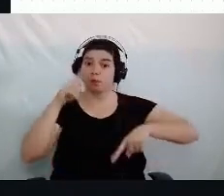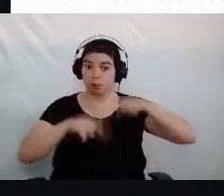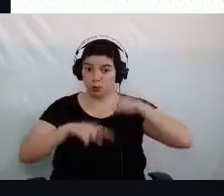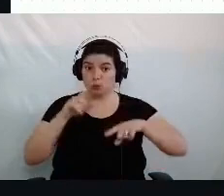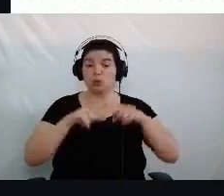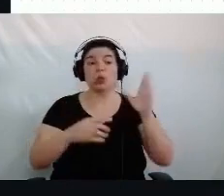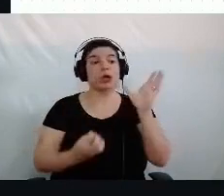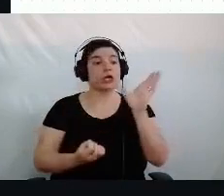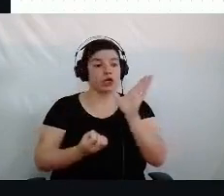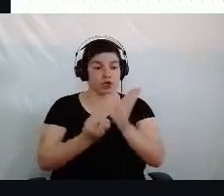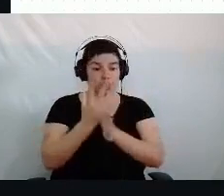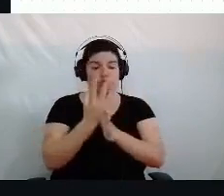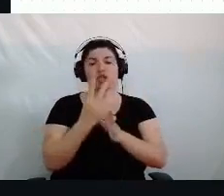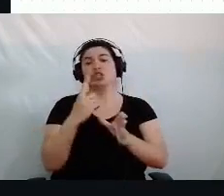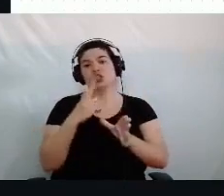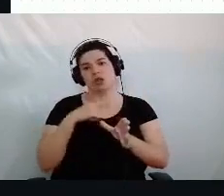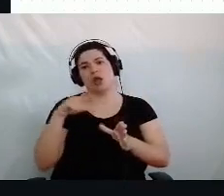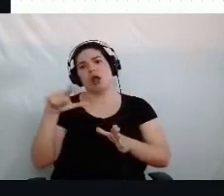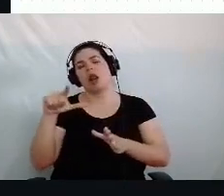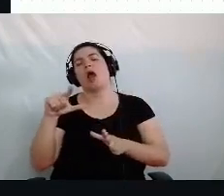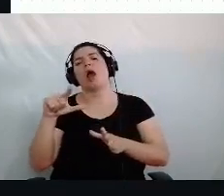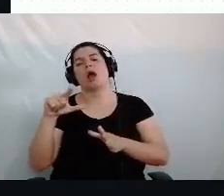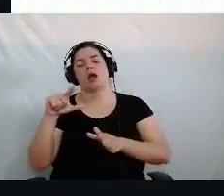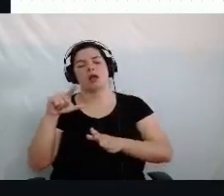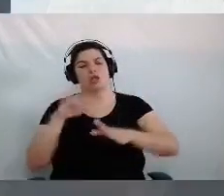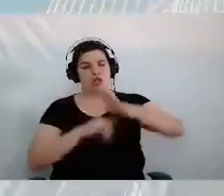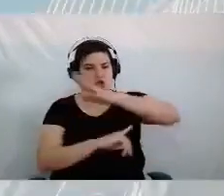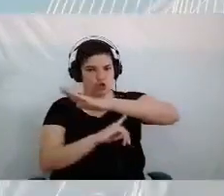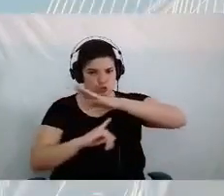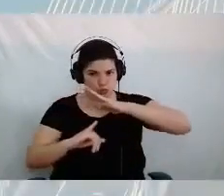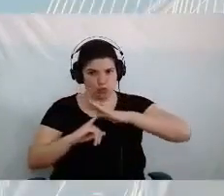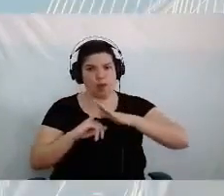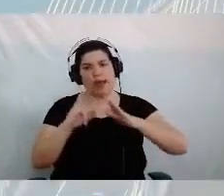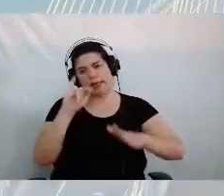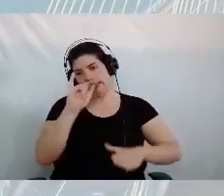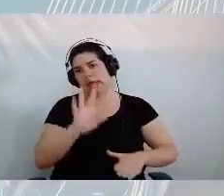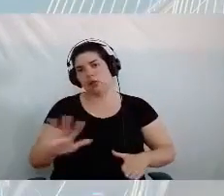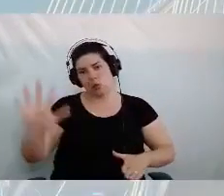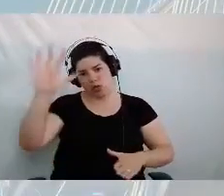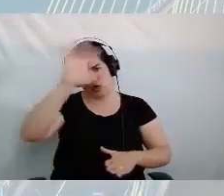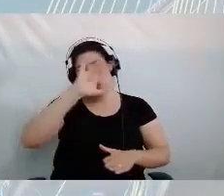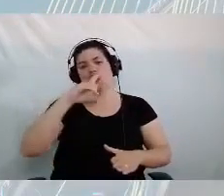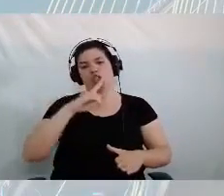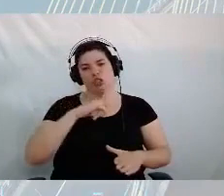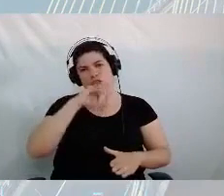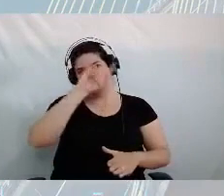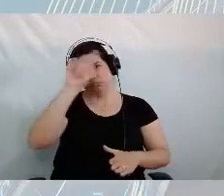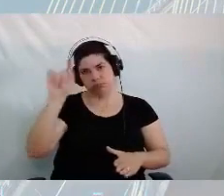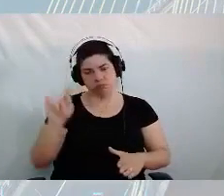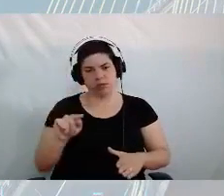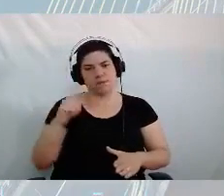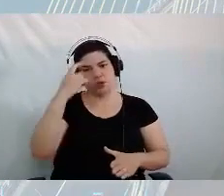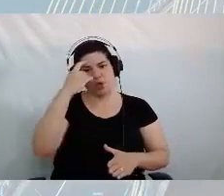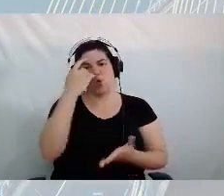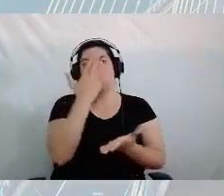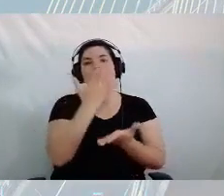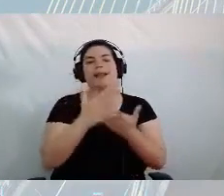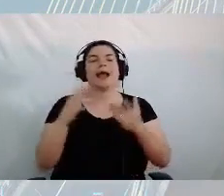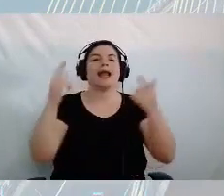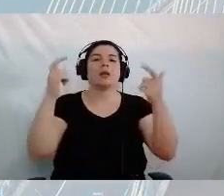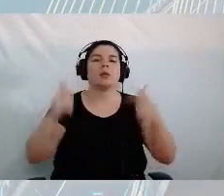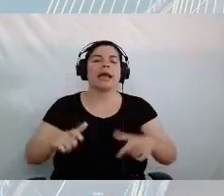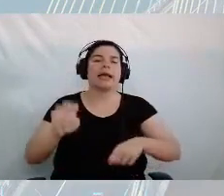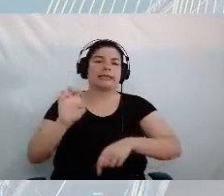criando, apesar da fundação estar distribuída de uma forma nacional, nós optamos que ele iria começar no estado da Paraíba. E